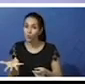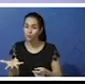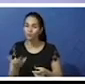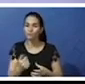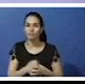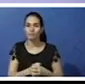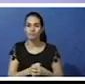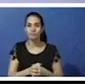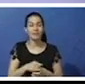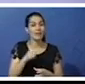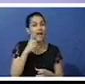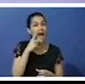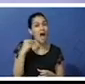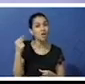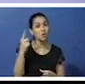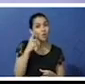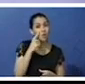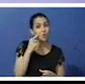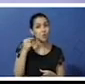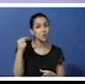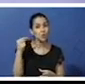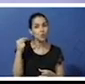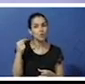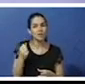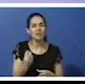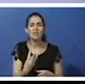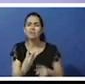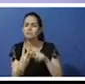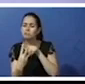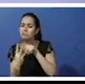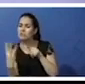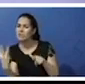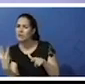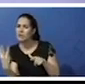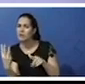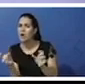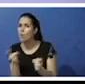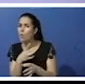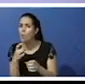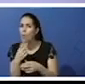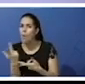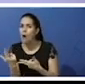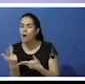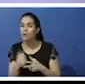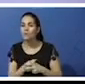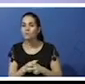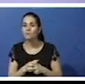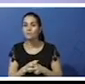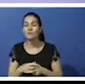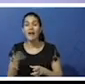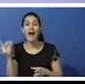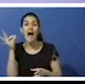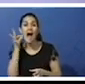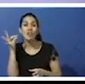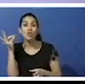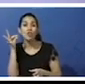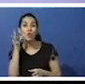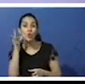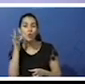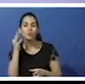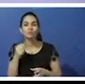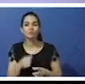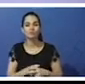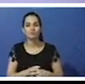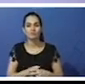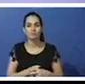eu tenho gato. E aqui eu tenho essas 3 opções. Qual termina igual? O gato. O